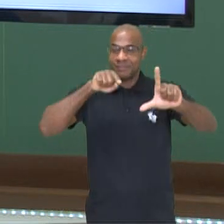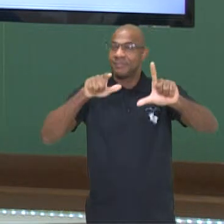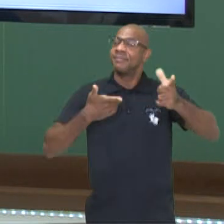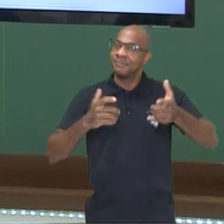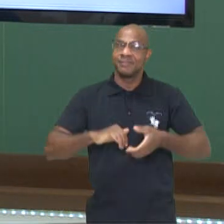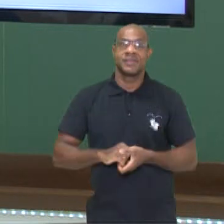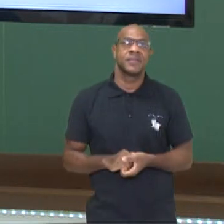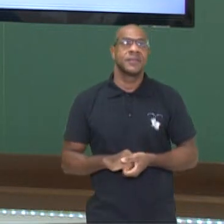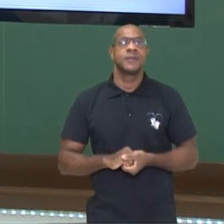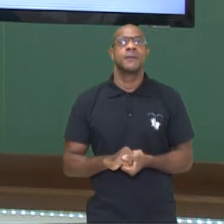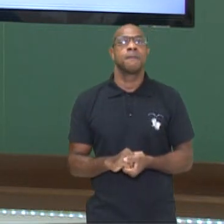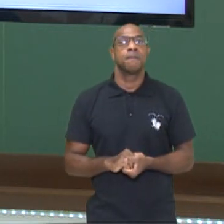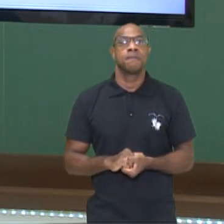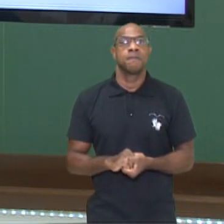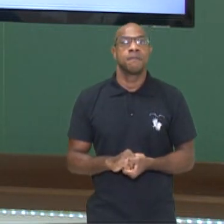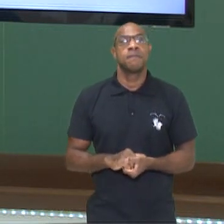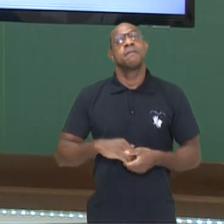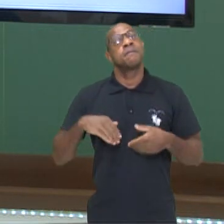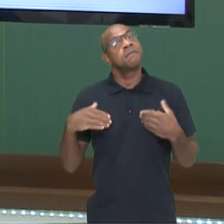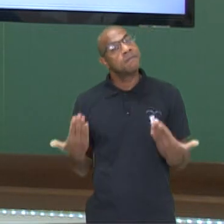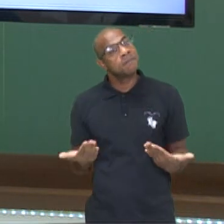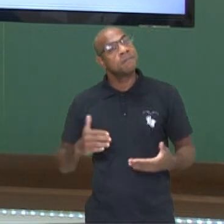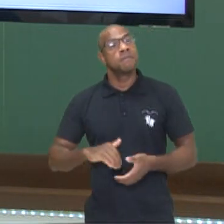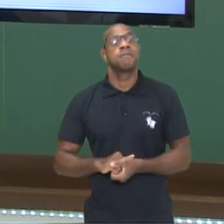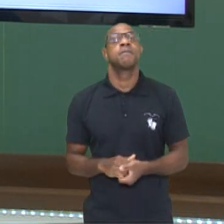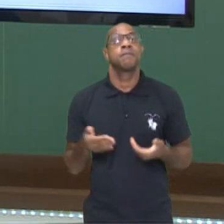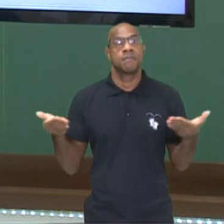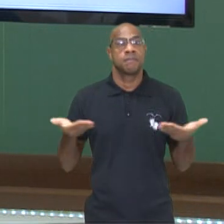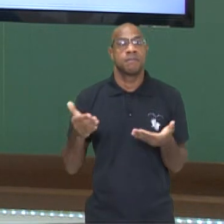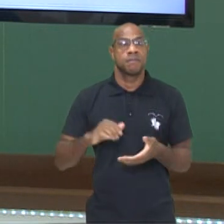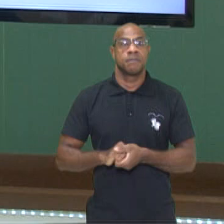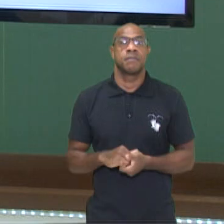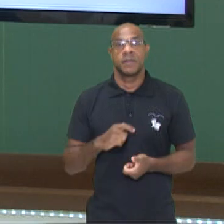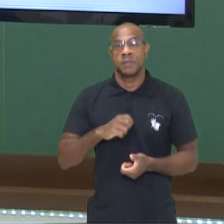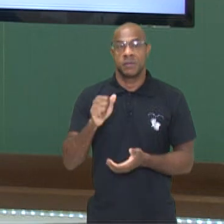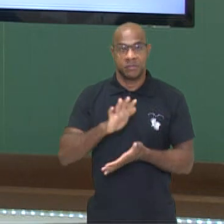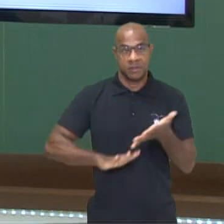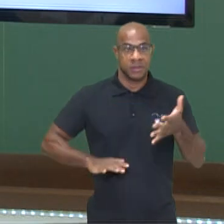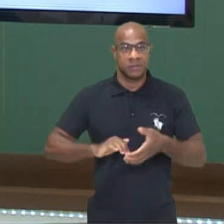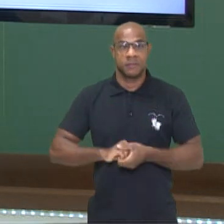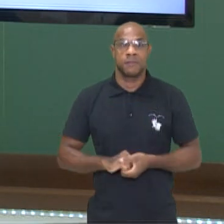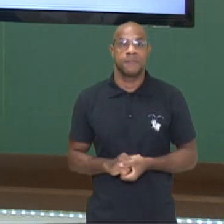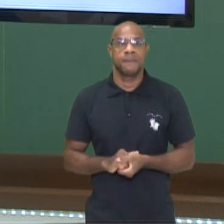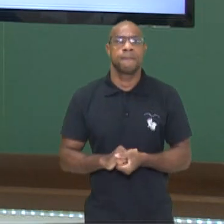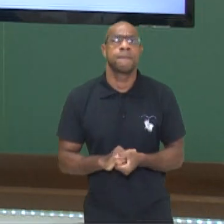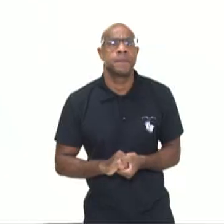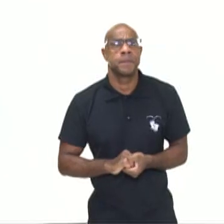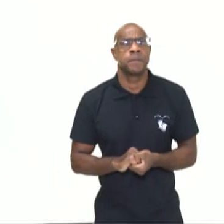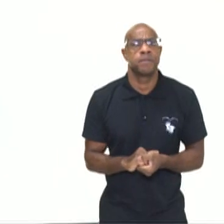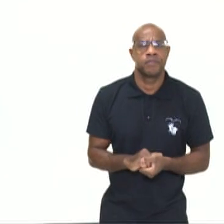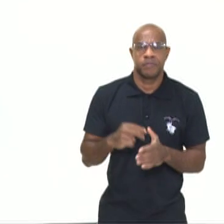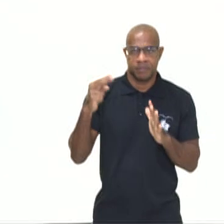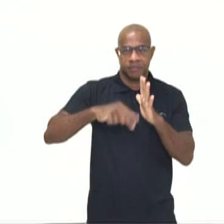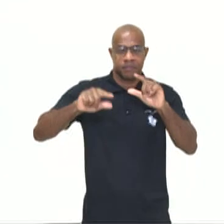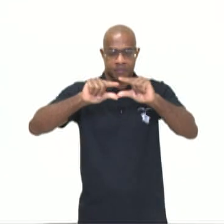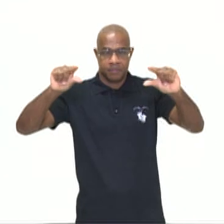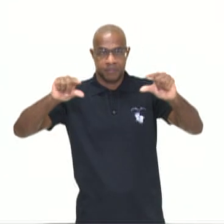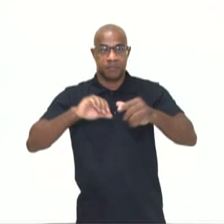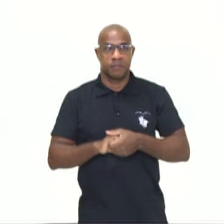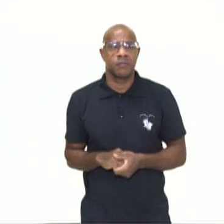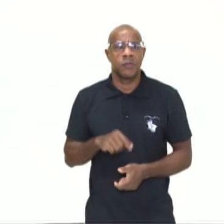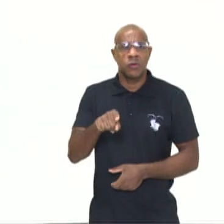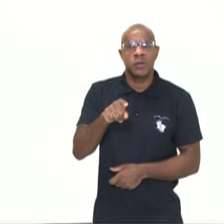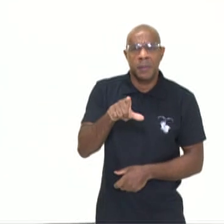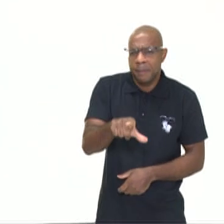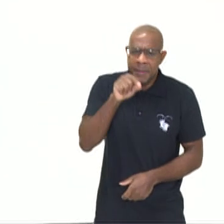né? E com base nessa chamada já temos um exercício. Vamos a ele. Releia esta frase.